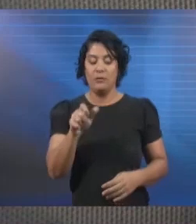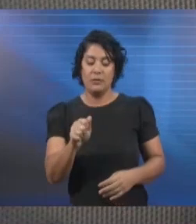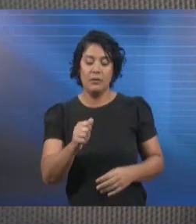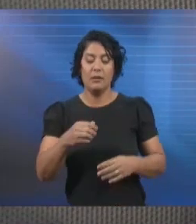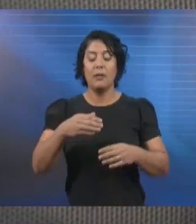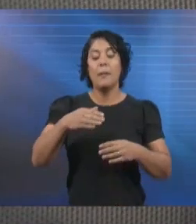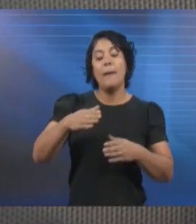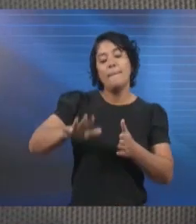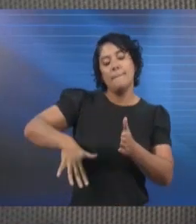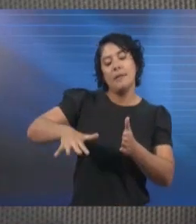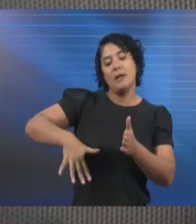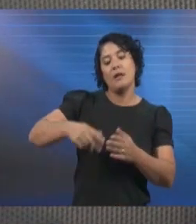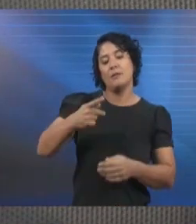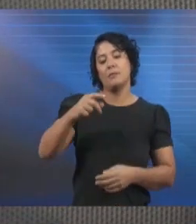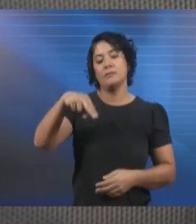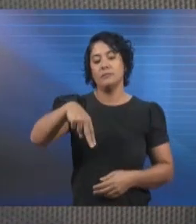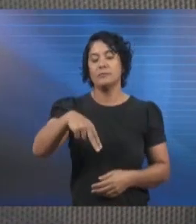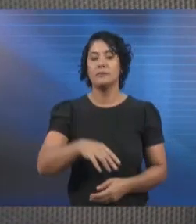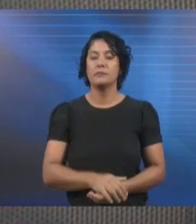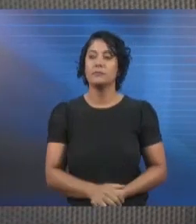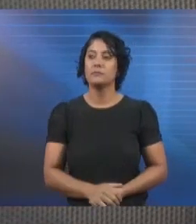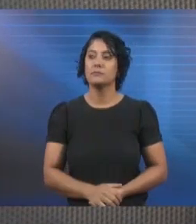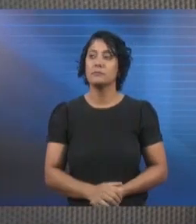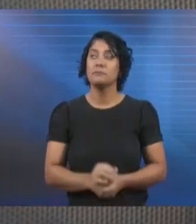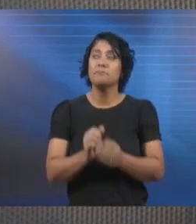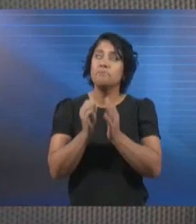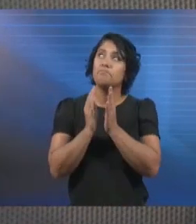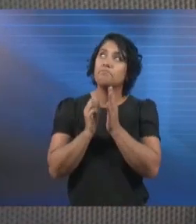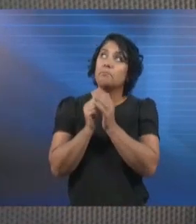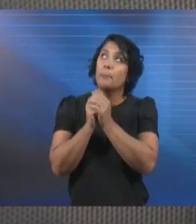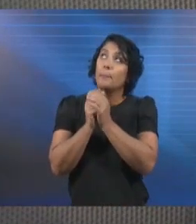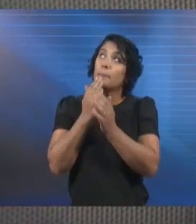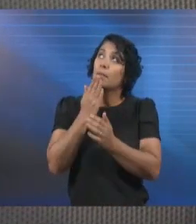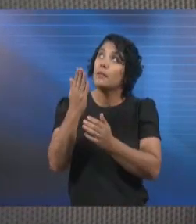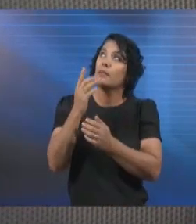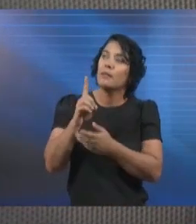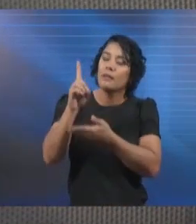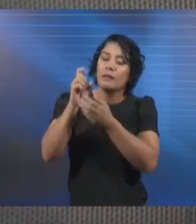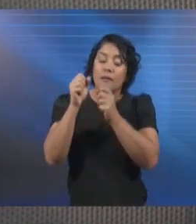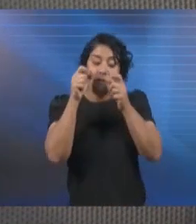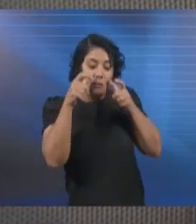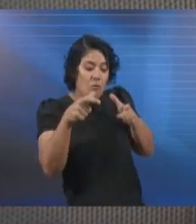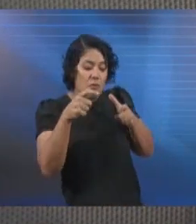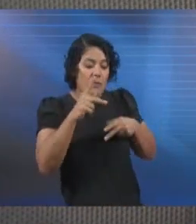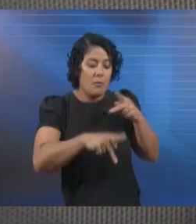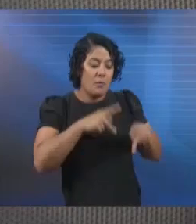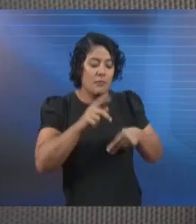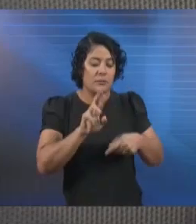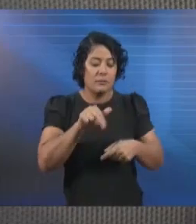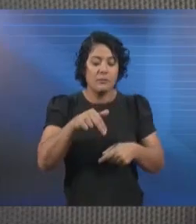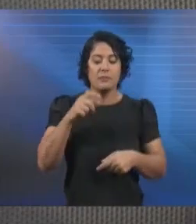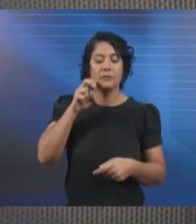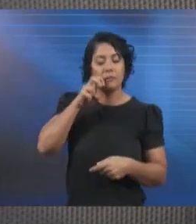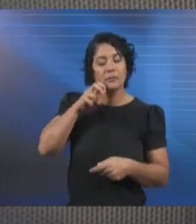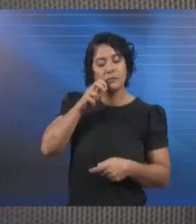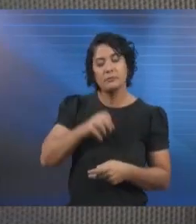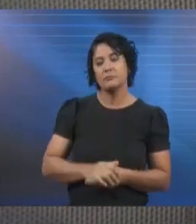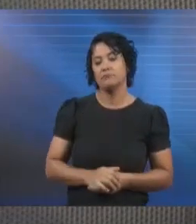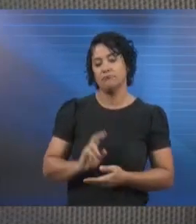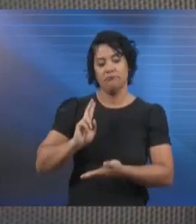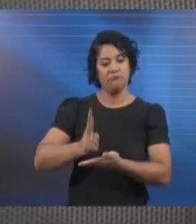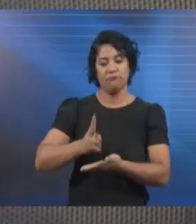Negra e clamar a Deus que acorde o povo potiguá acorde o povo de Natal nós não podemos